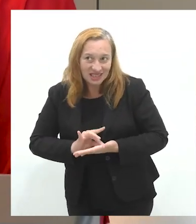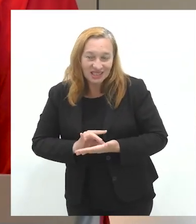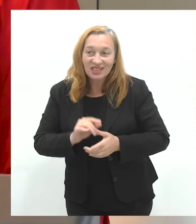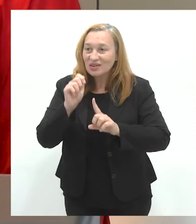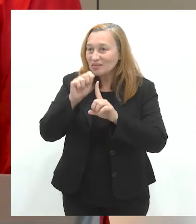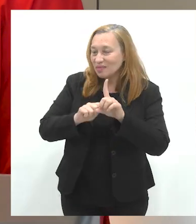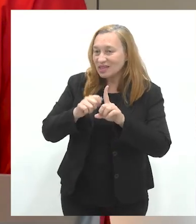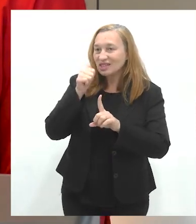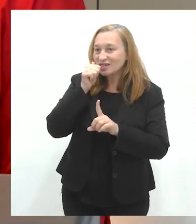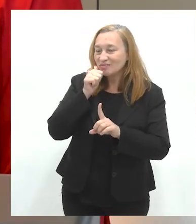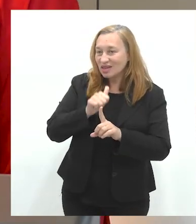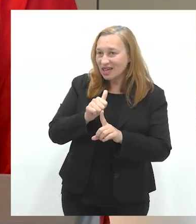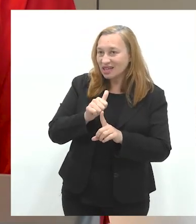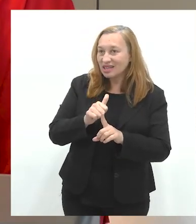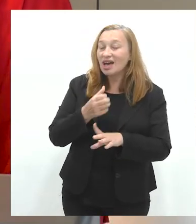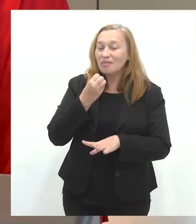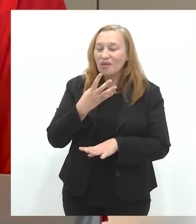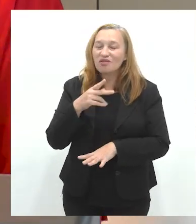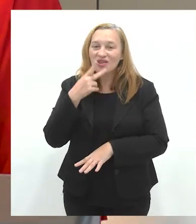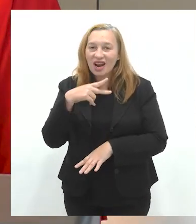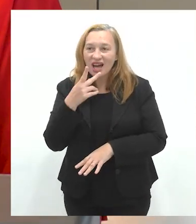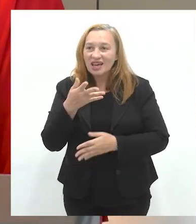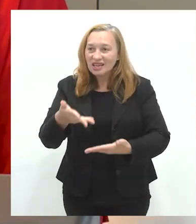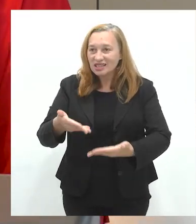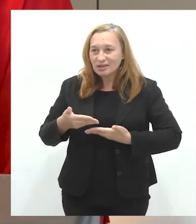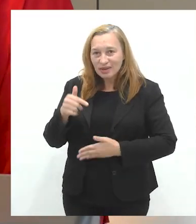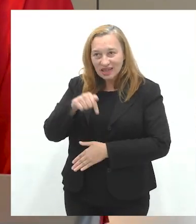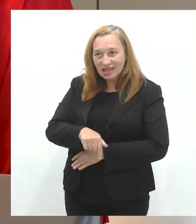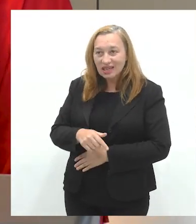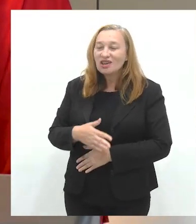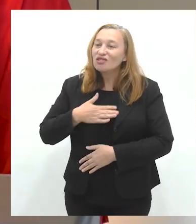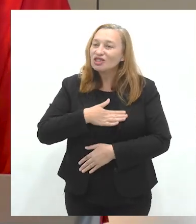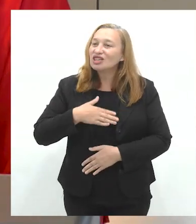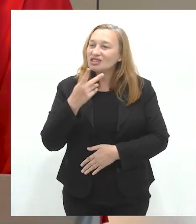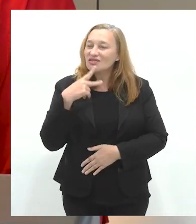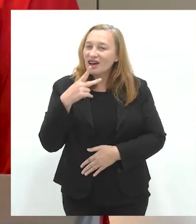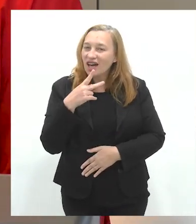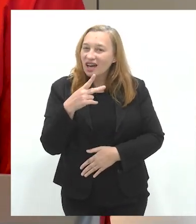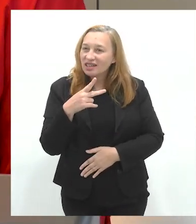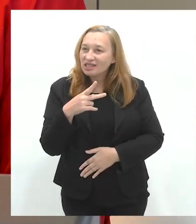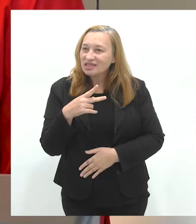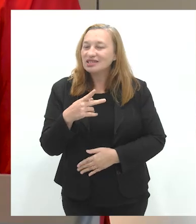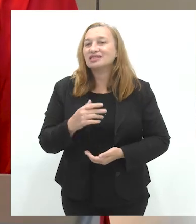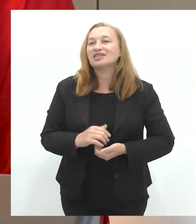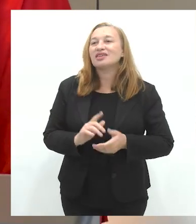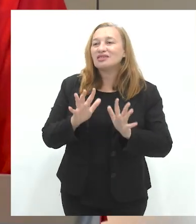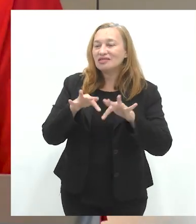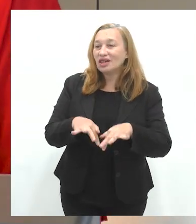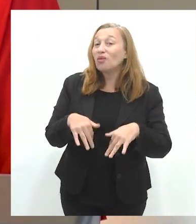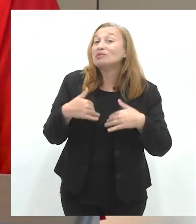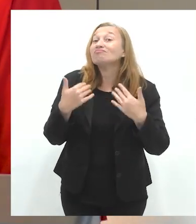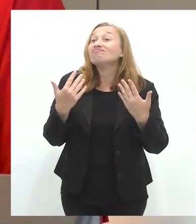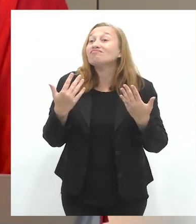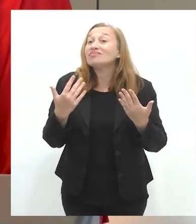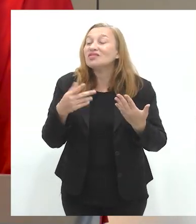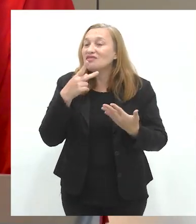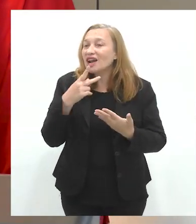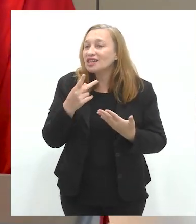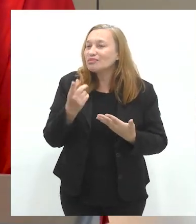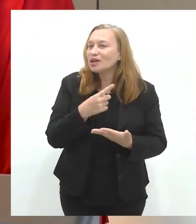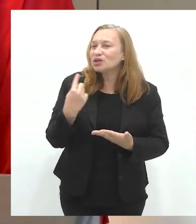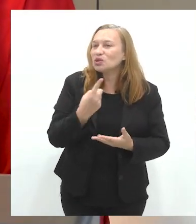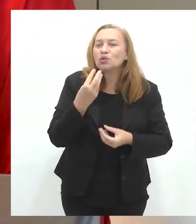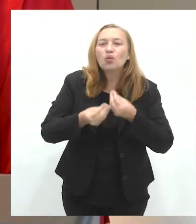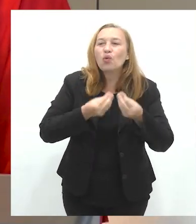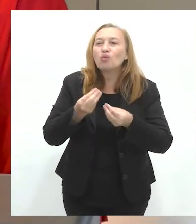verdade? Verdade. No mês das mulheres é muito bom falar sobre isso e muito bom te receber aqui. Gostaria que você desse suas considerações finais